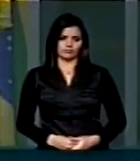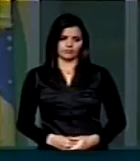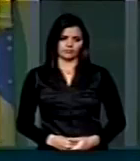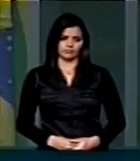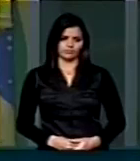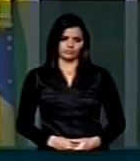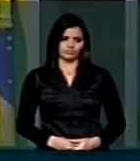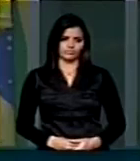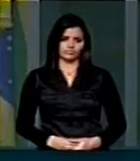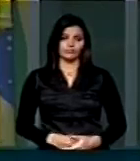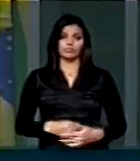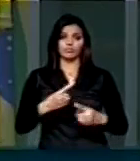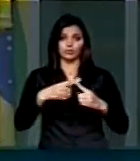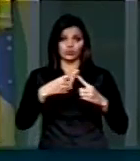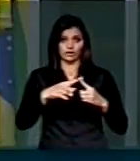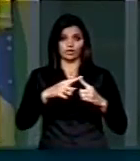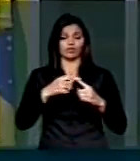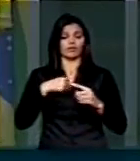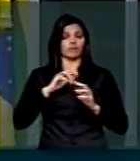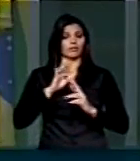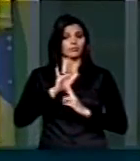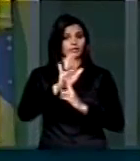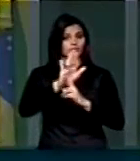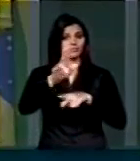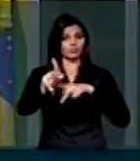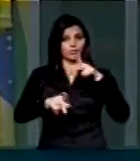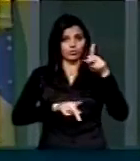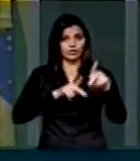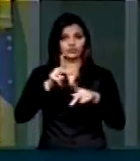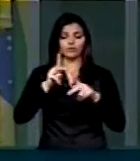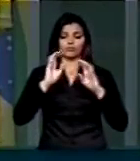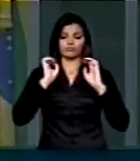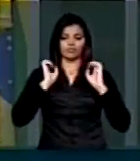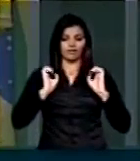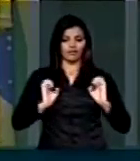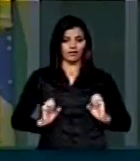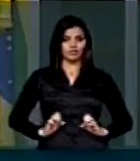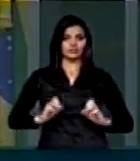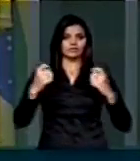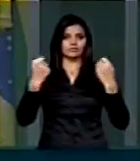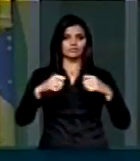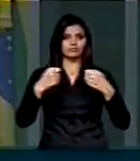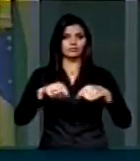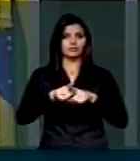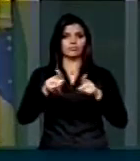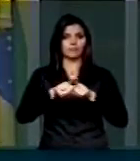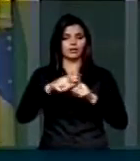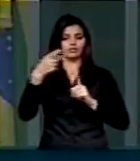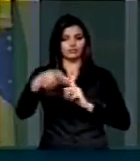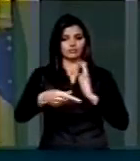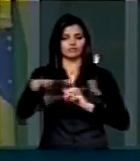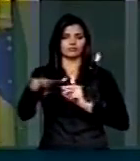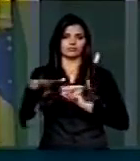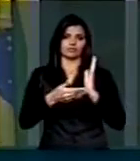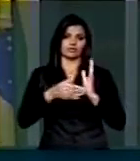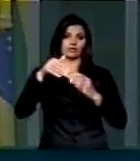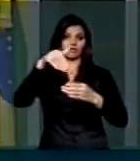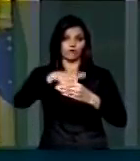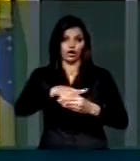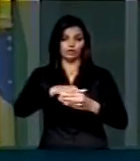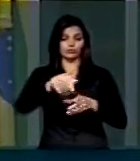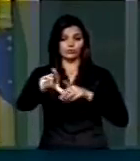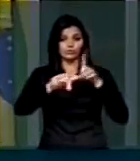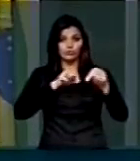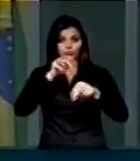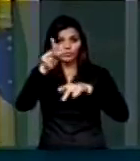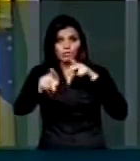permaneiam o mandato popular representativo, a ética e o decoro dessa Casa Republicana. A